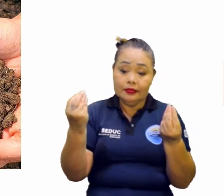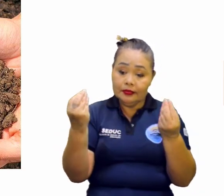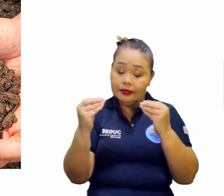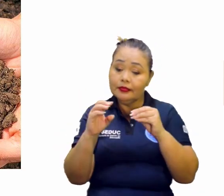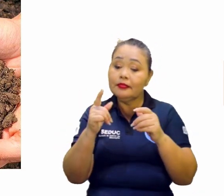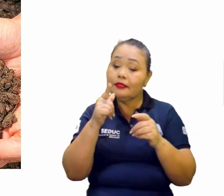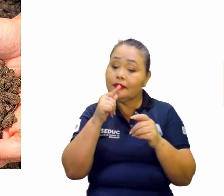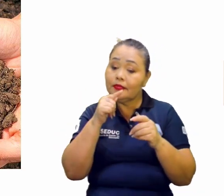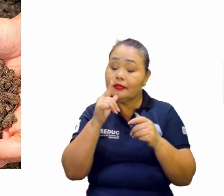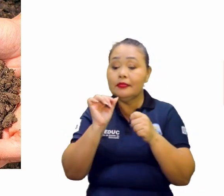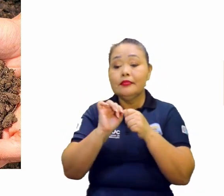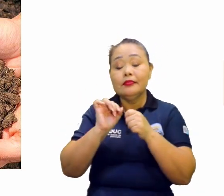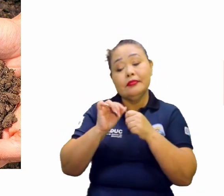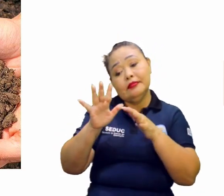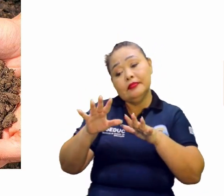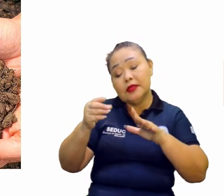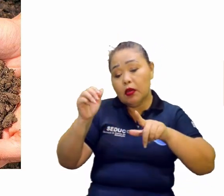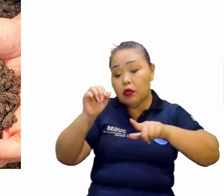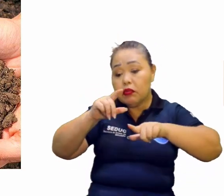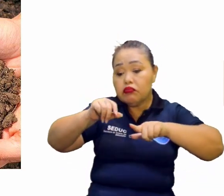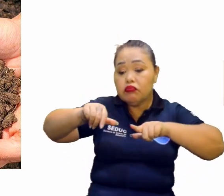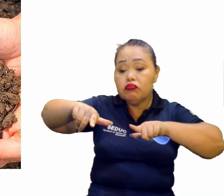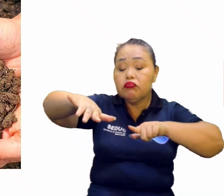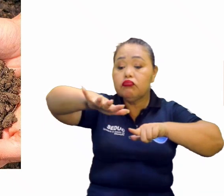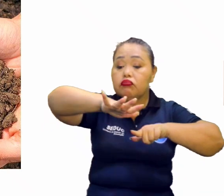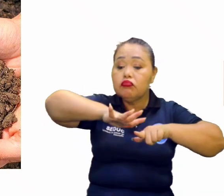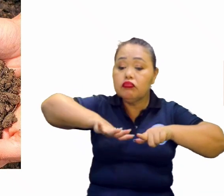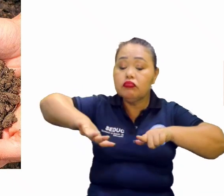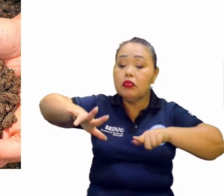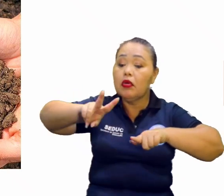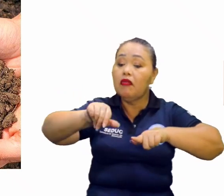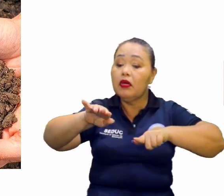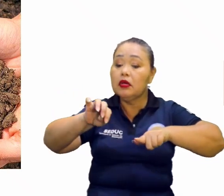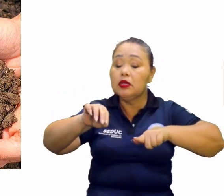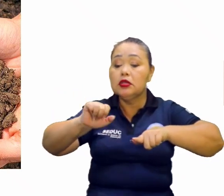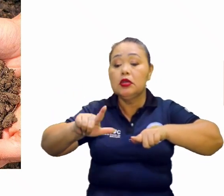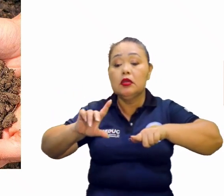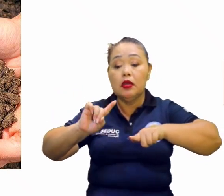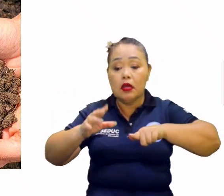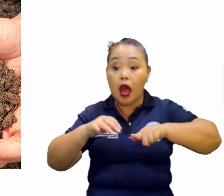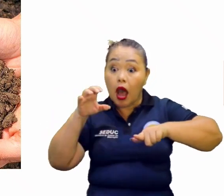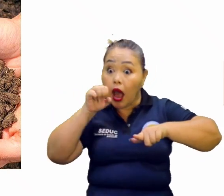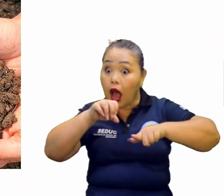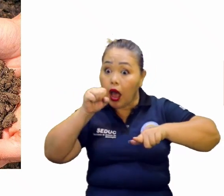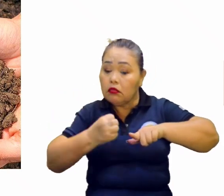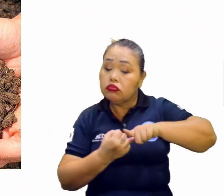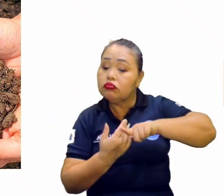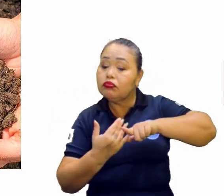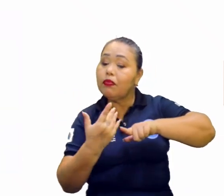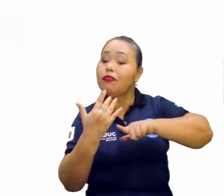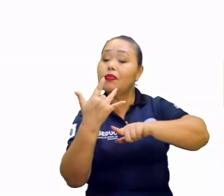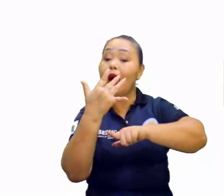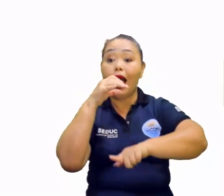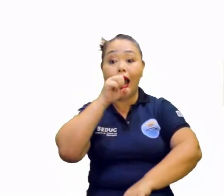pode estar borrifando aí sobre alguns vegetais para poder acelerar também o processo de desenvolvimento,